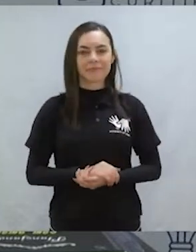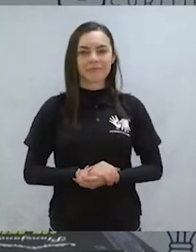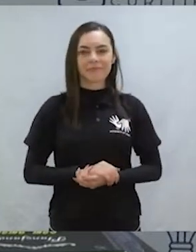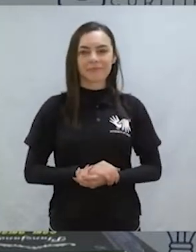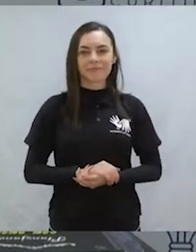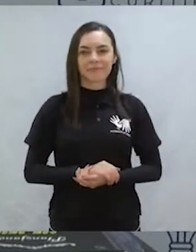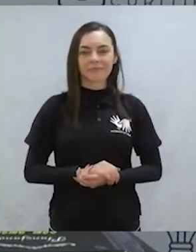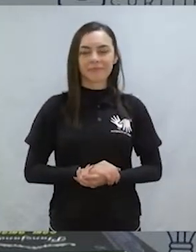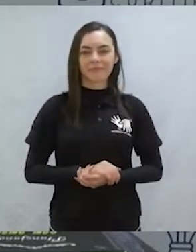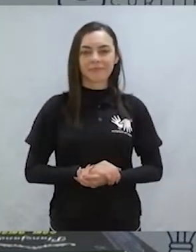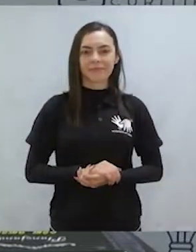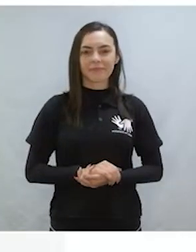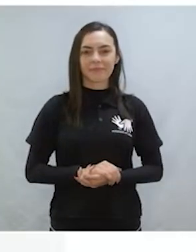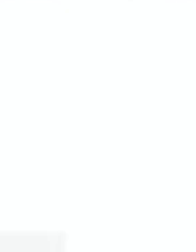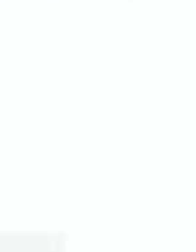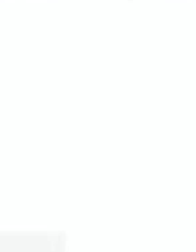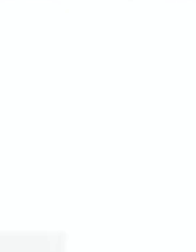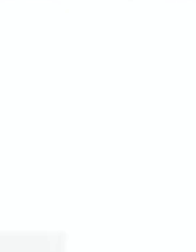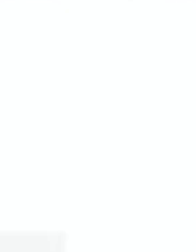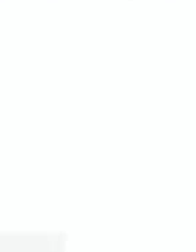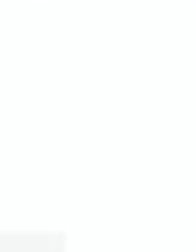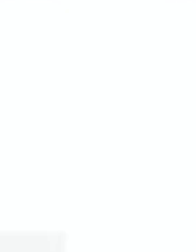e logo voltamos.